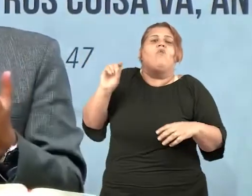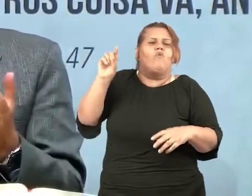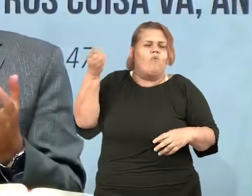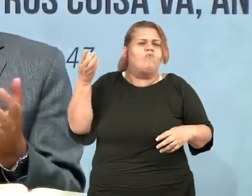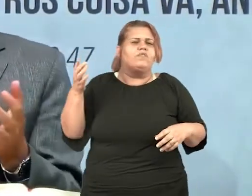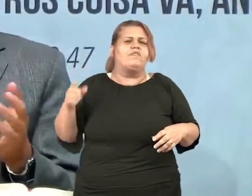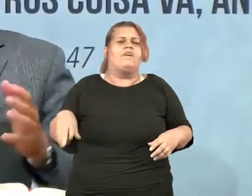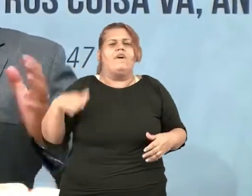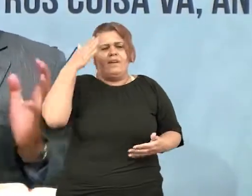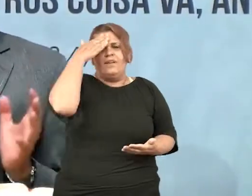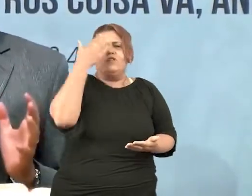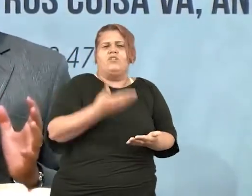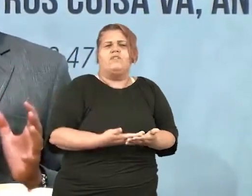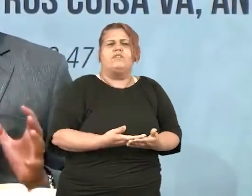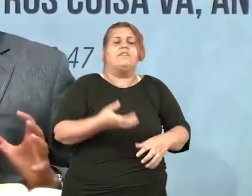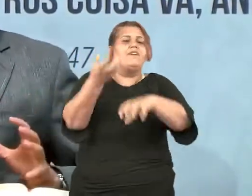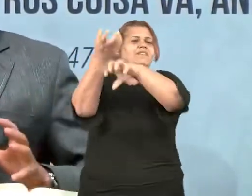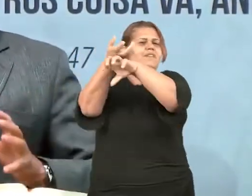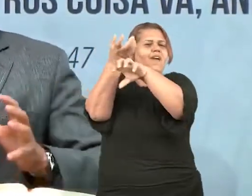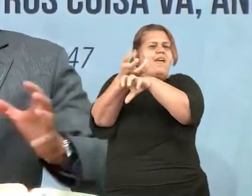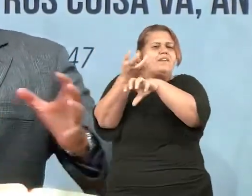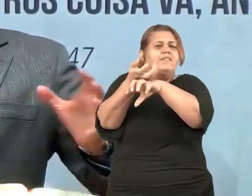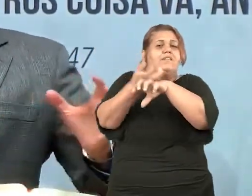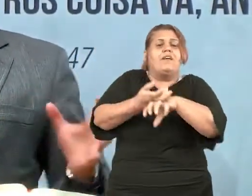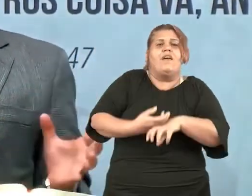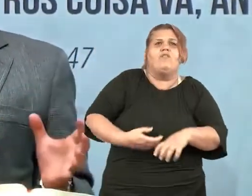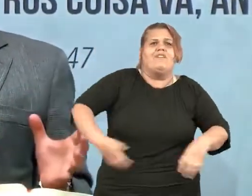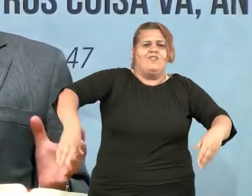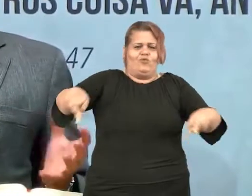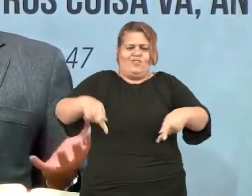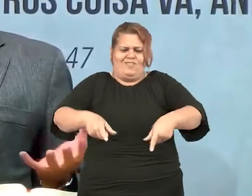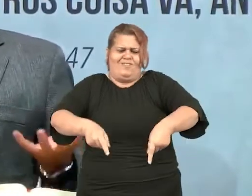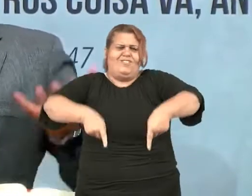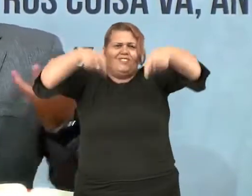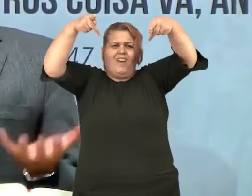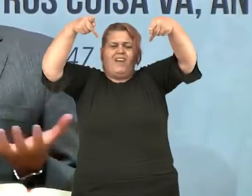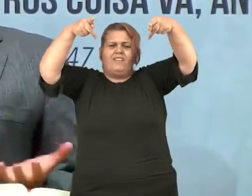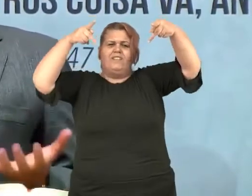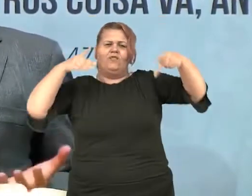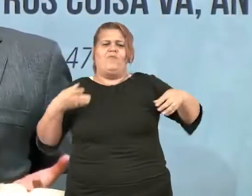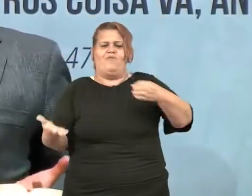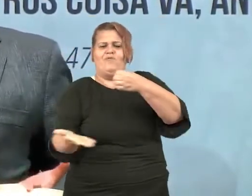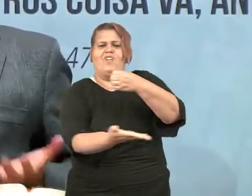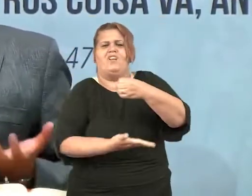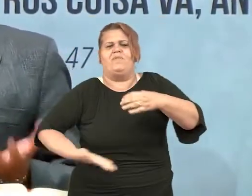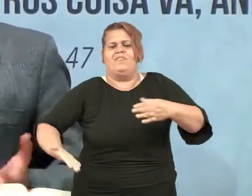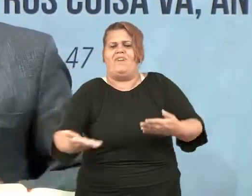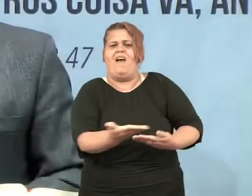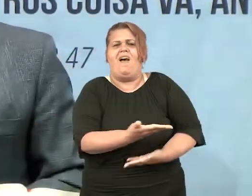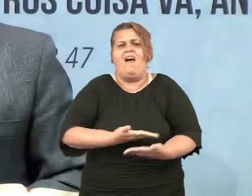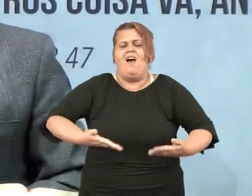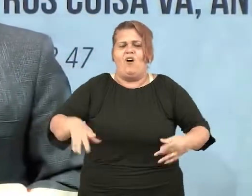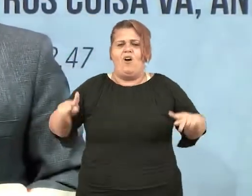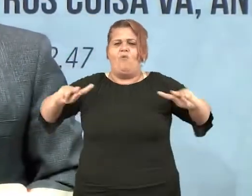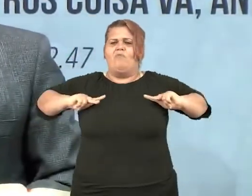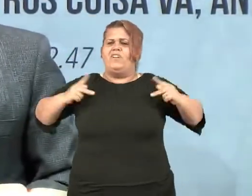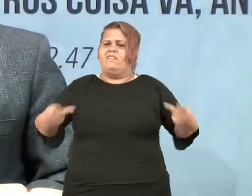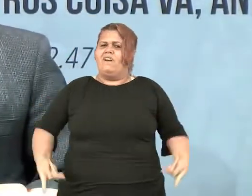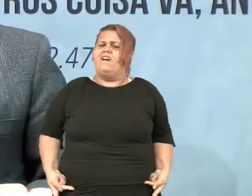Alguns acreditam que a ciência é o grande alicerce que vai dar fundamentação à